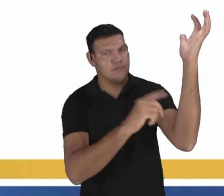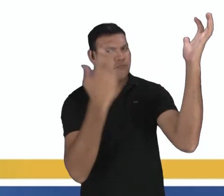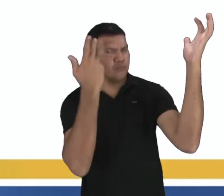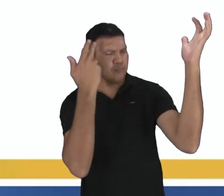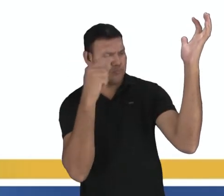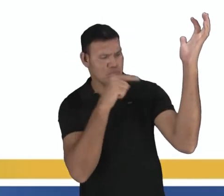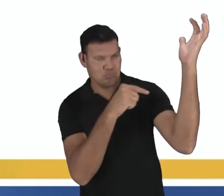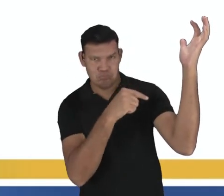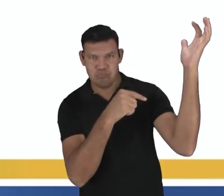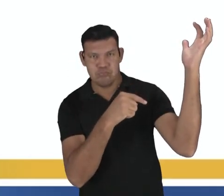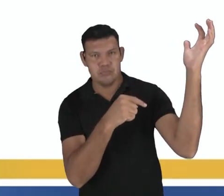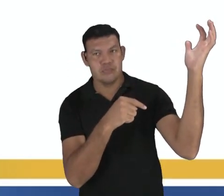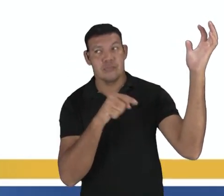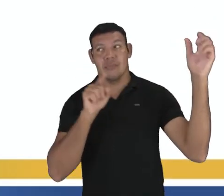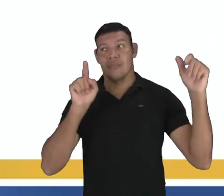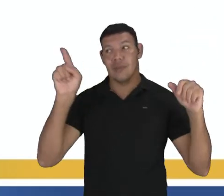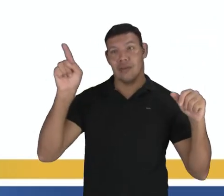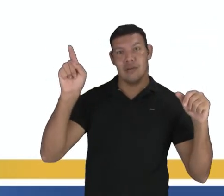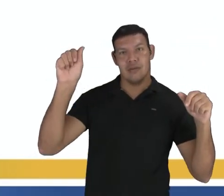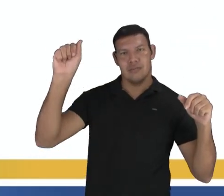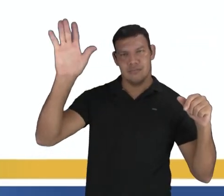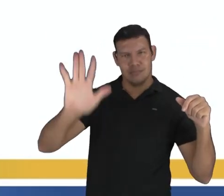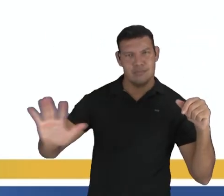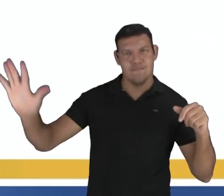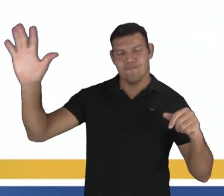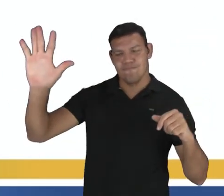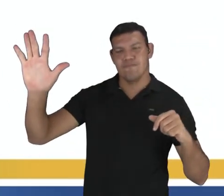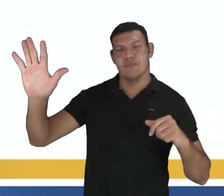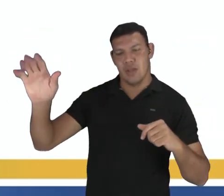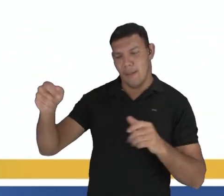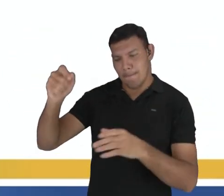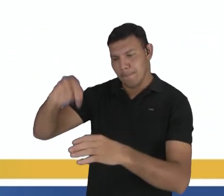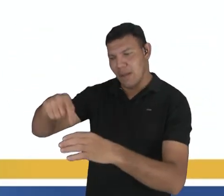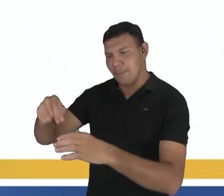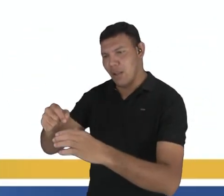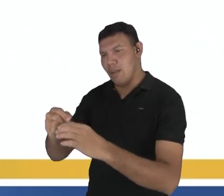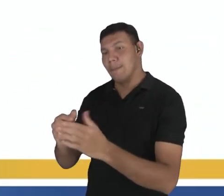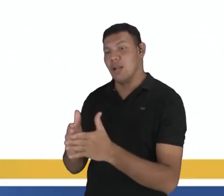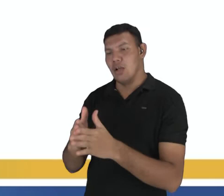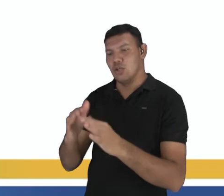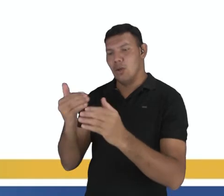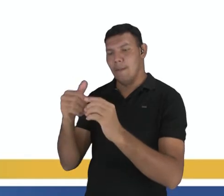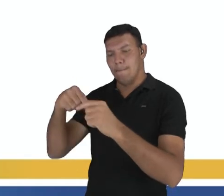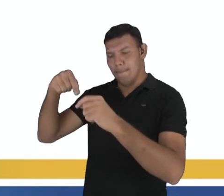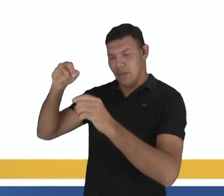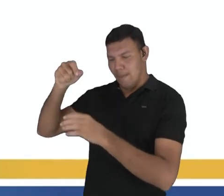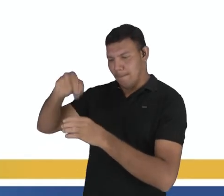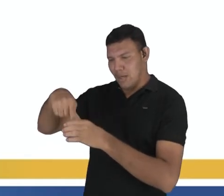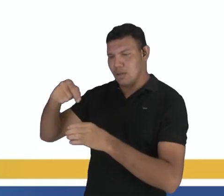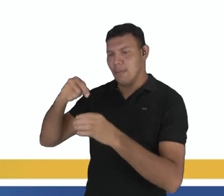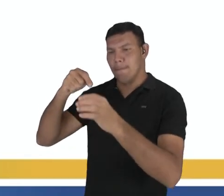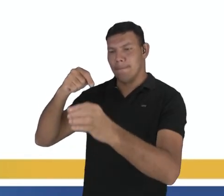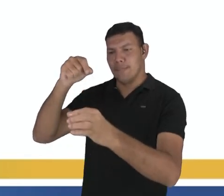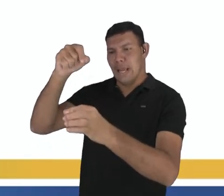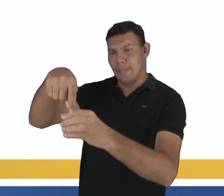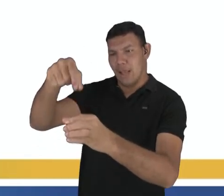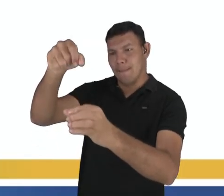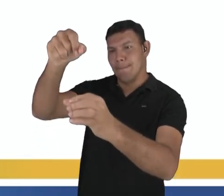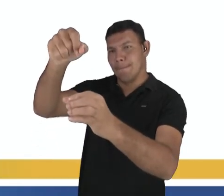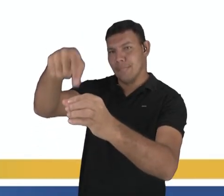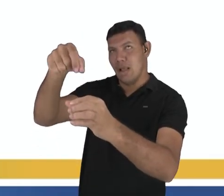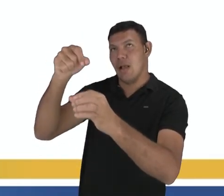forma natural. Lá ela vai ser plantada, replantada, né? E todo o espaçamento é de um cultivo mesmo. Então, a gente vai